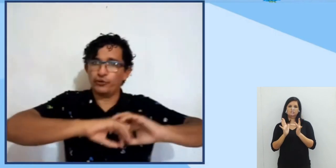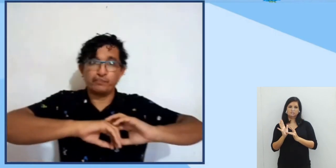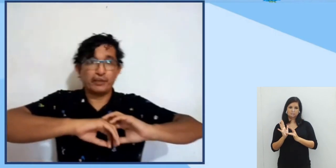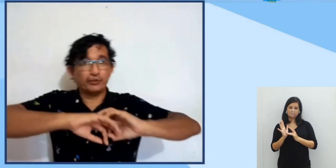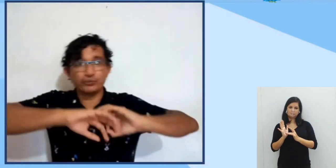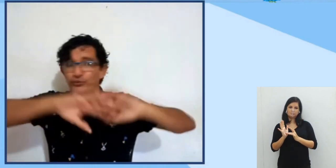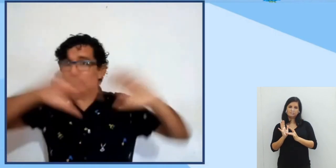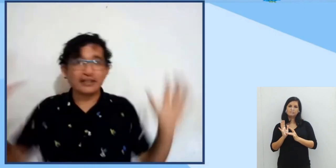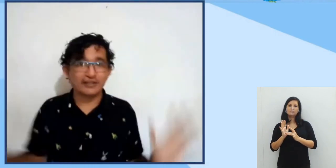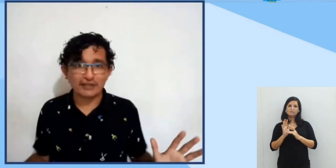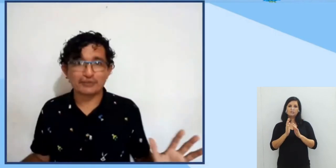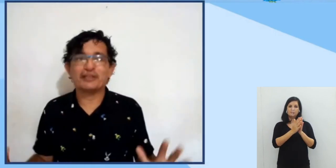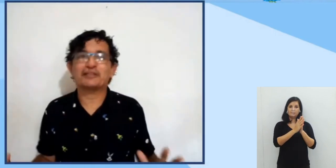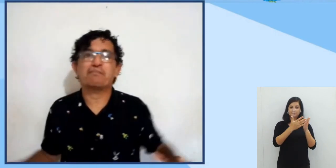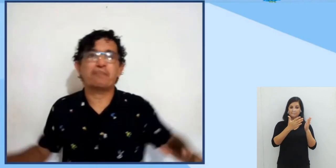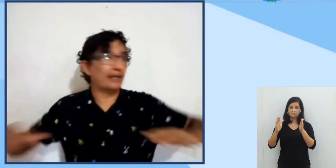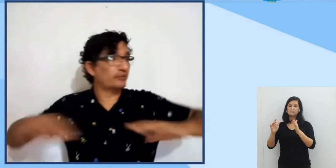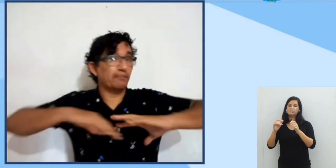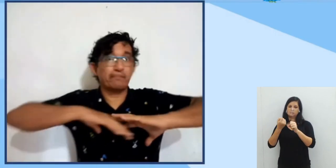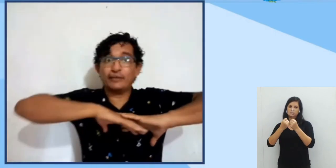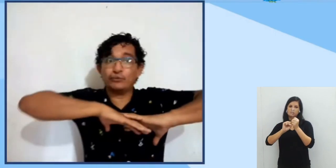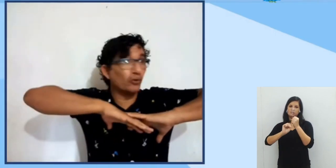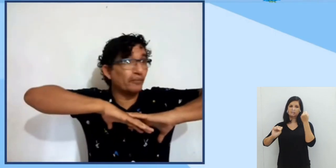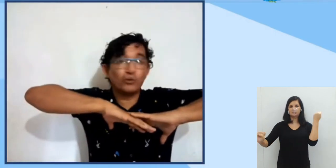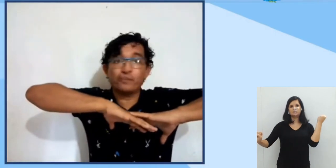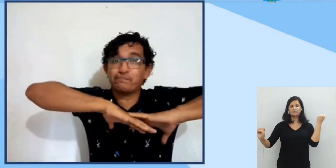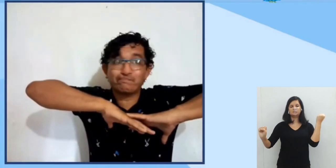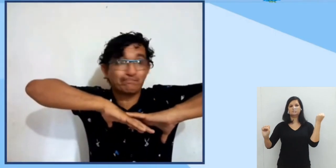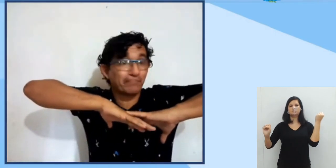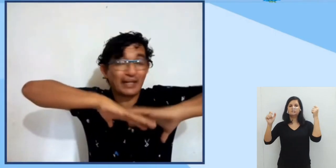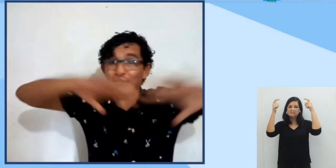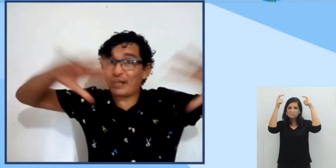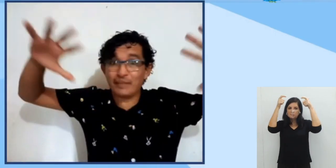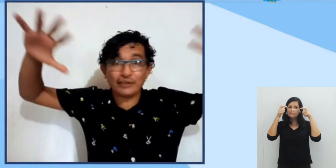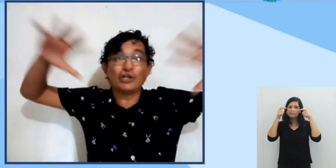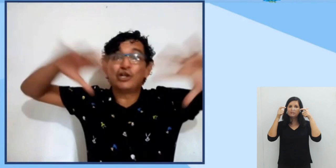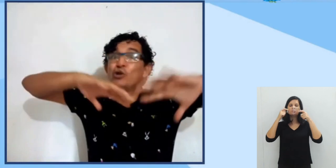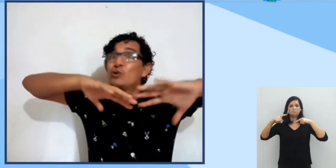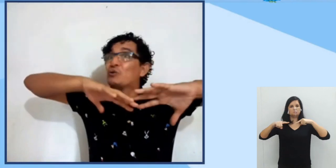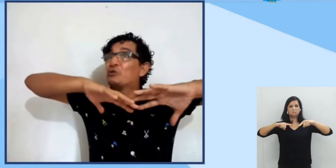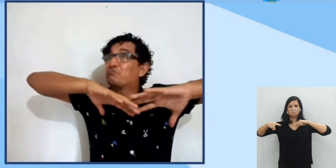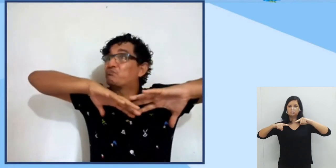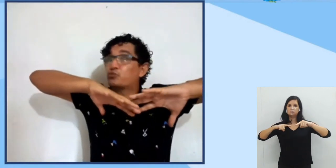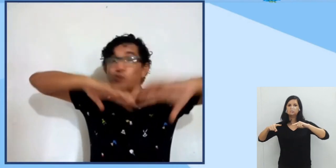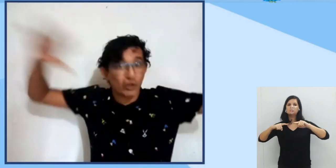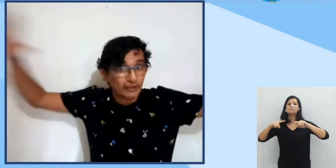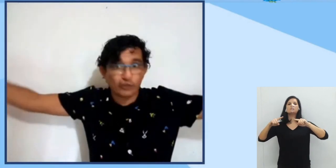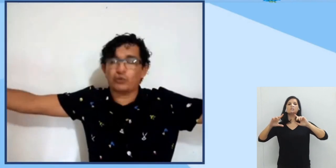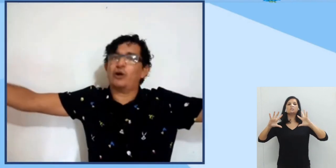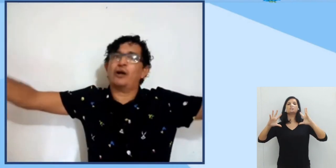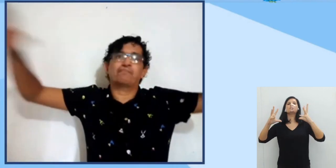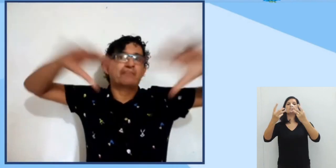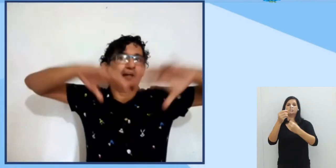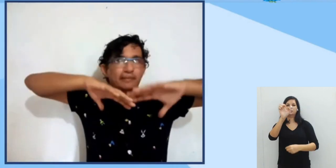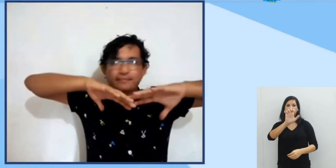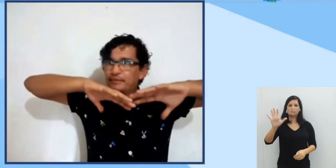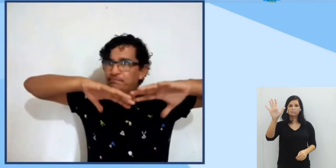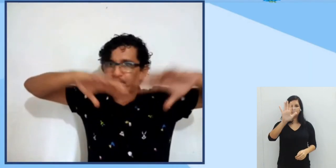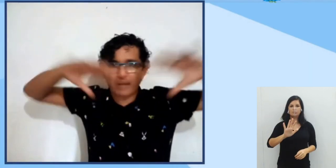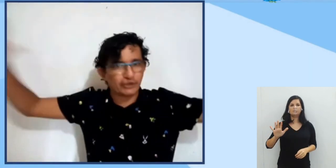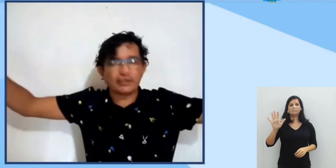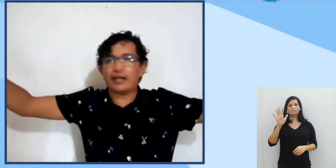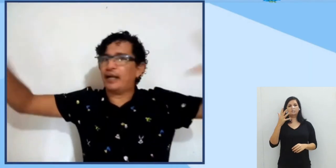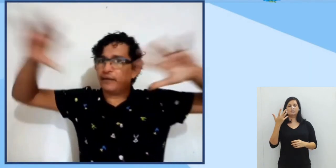Então, foi um período gigantesco desse império, um império que dominou praticamente toda a